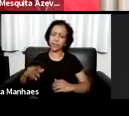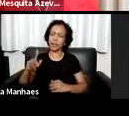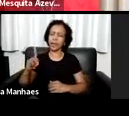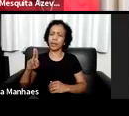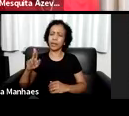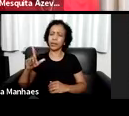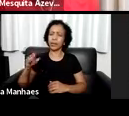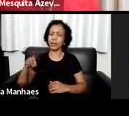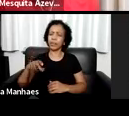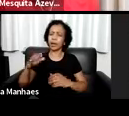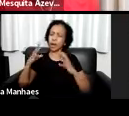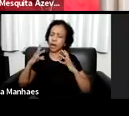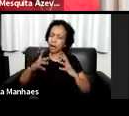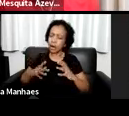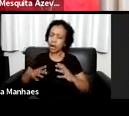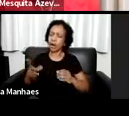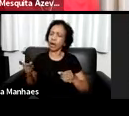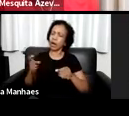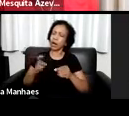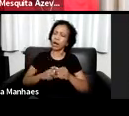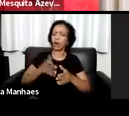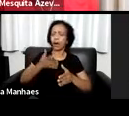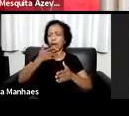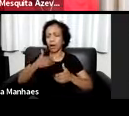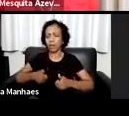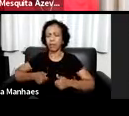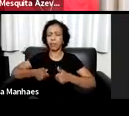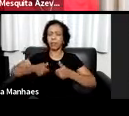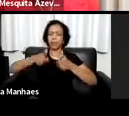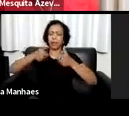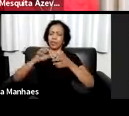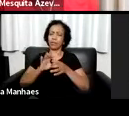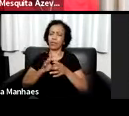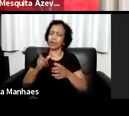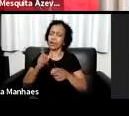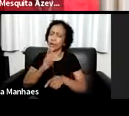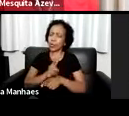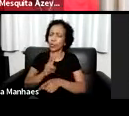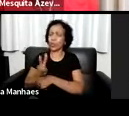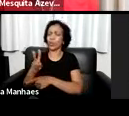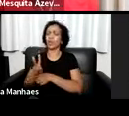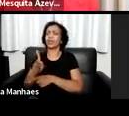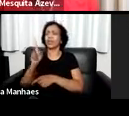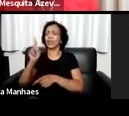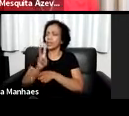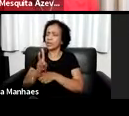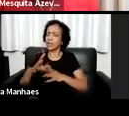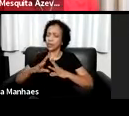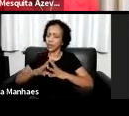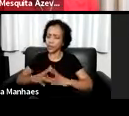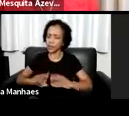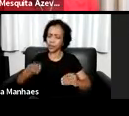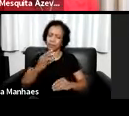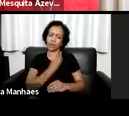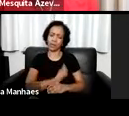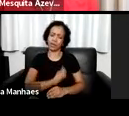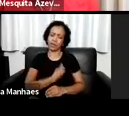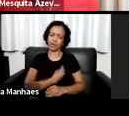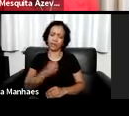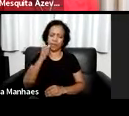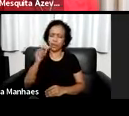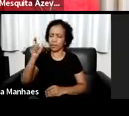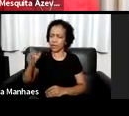ao normal, que ela possa sair, ó Pai, deste quadro de dificuldade, e que o Senhor promova a cura sobre a vida da tua serva.